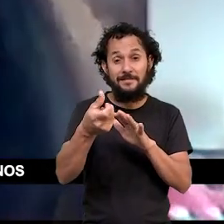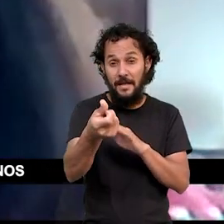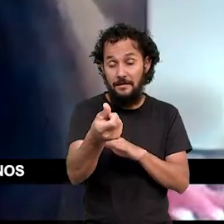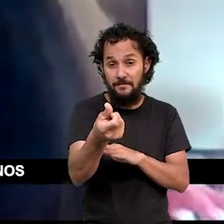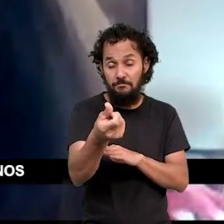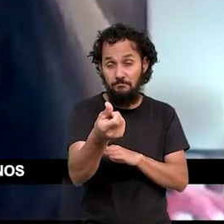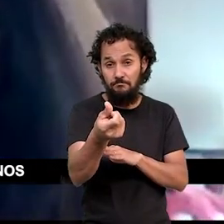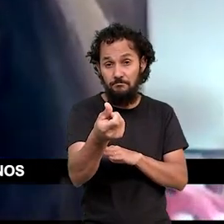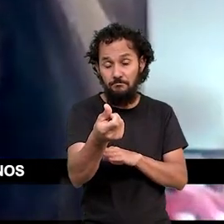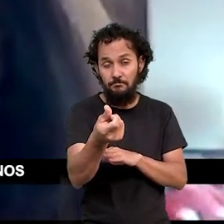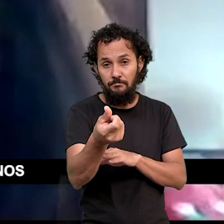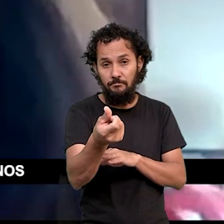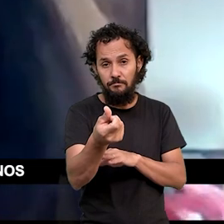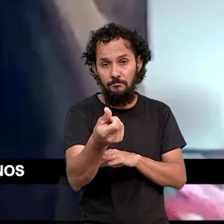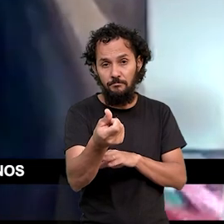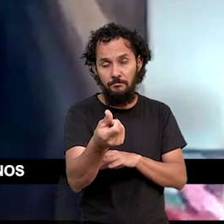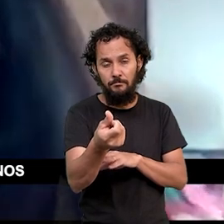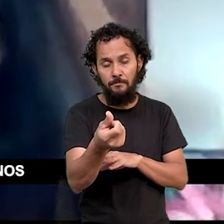2006,